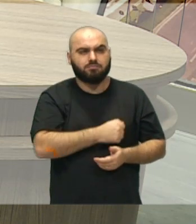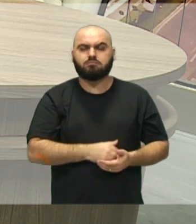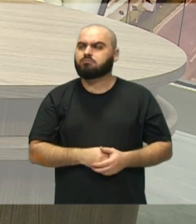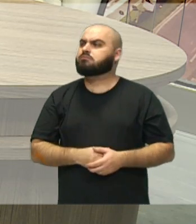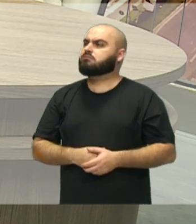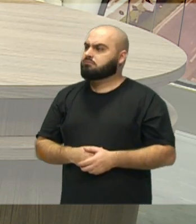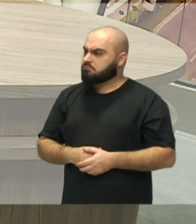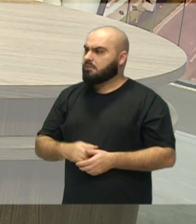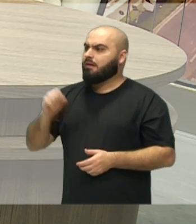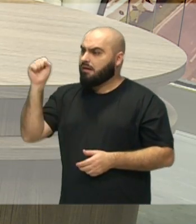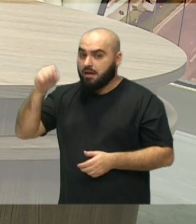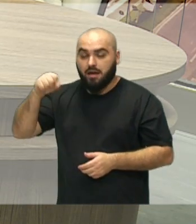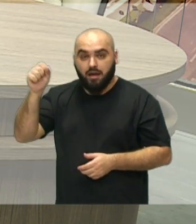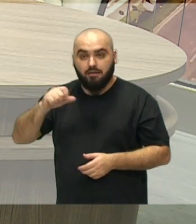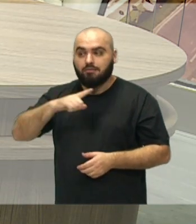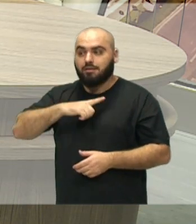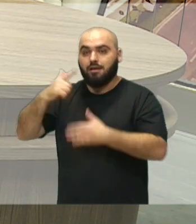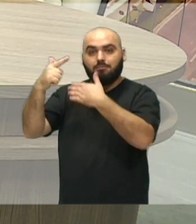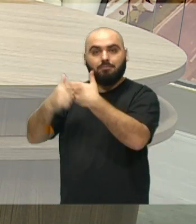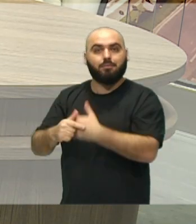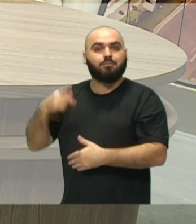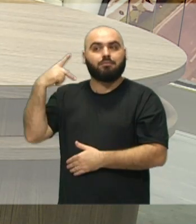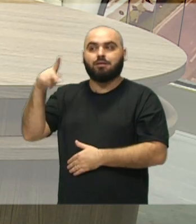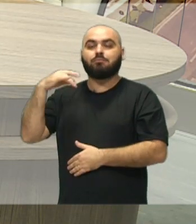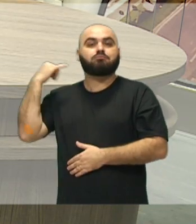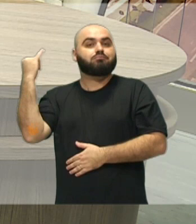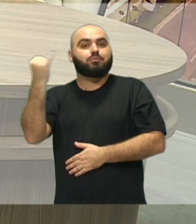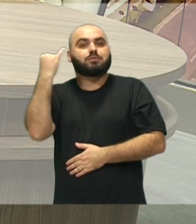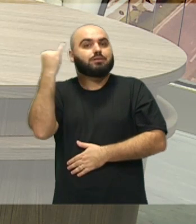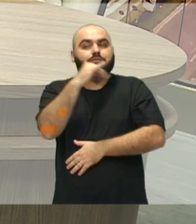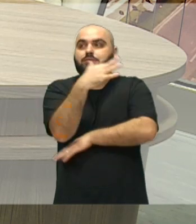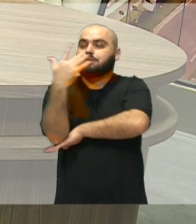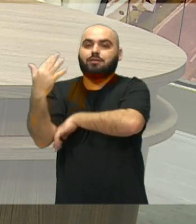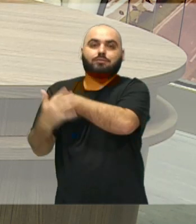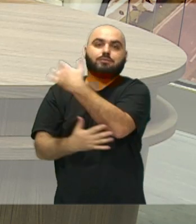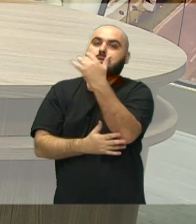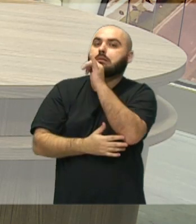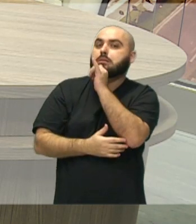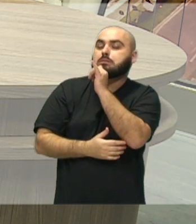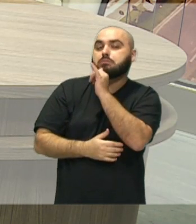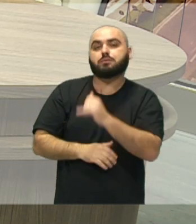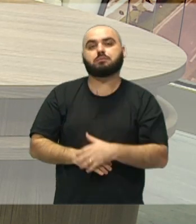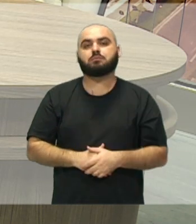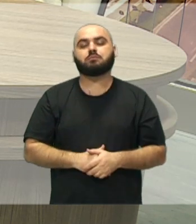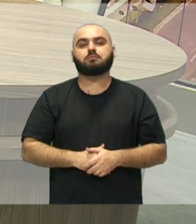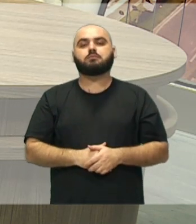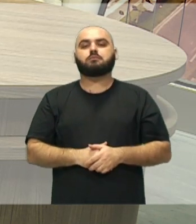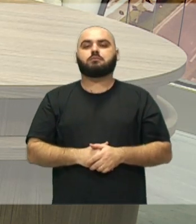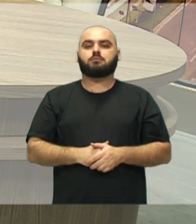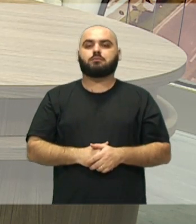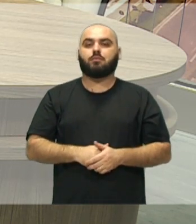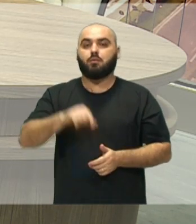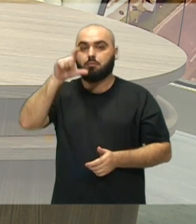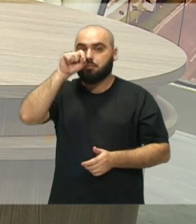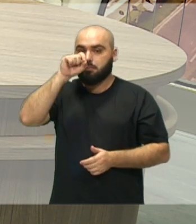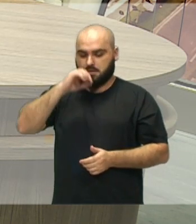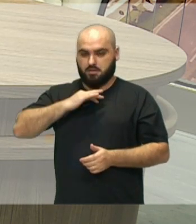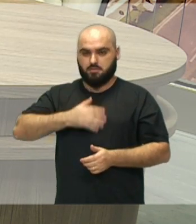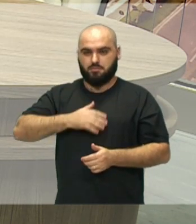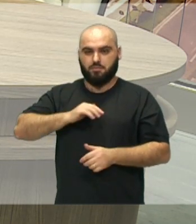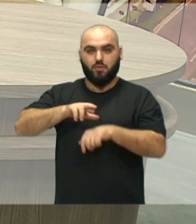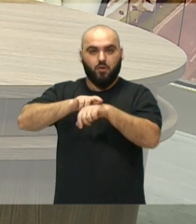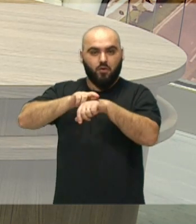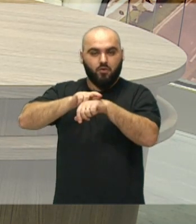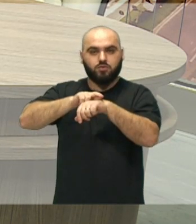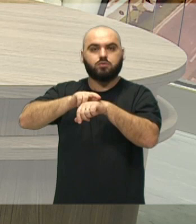observar, né? E eles têm o seu papel importante na natureza, né? Por exemplo, o papagaio de peito roxo,